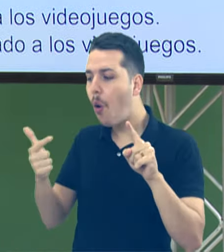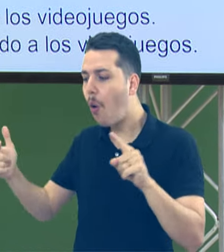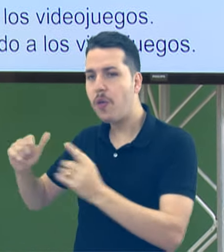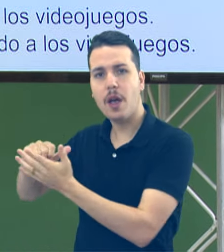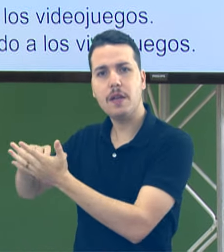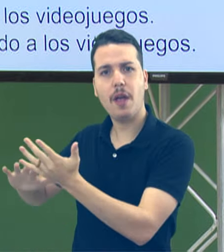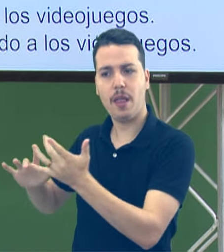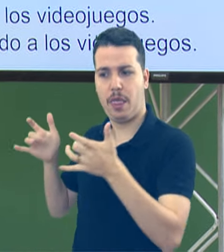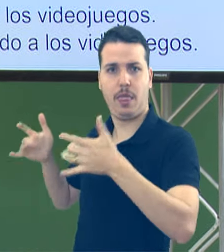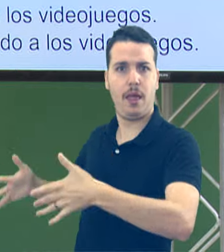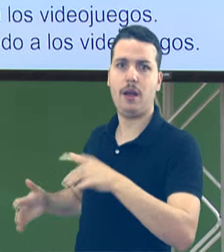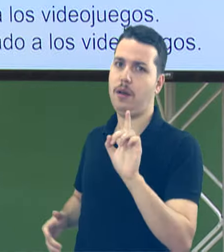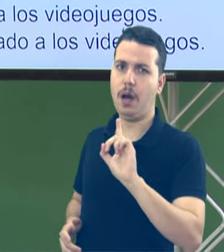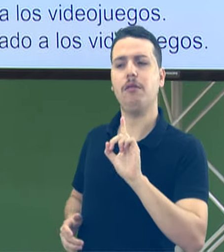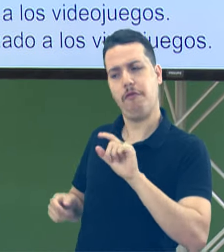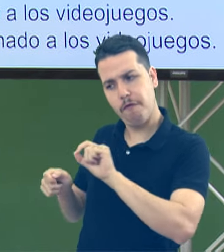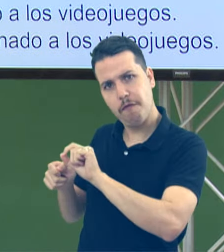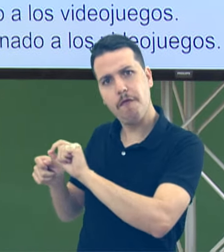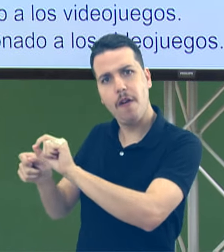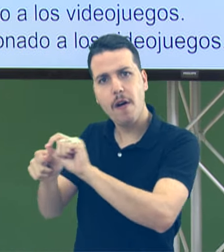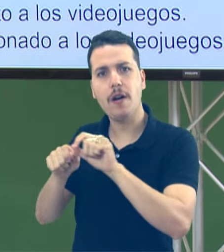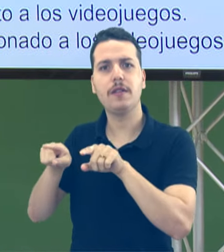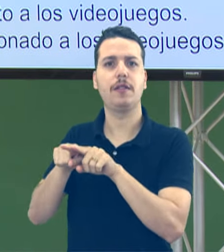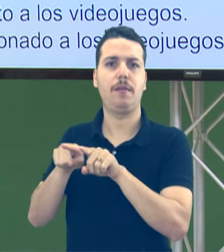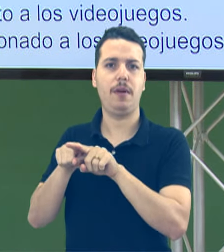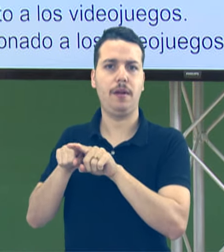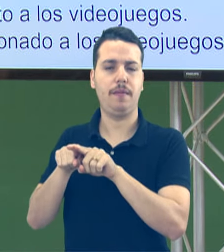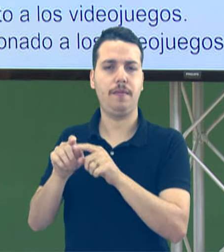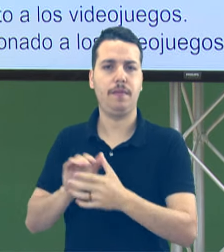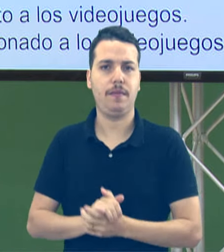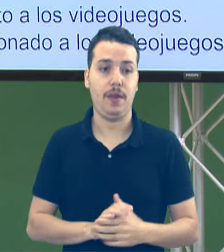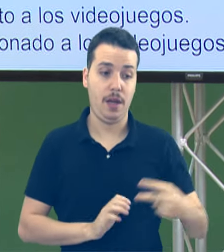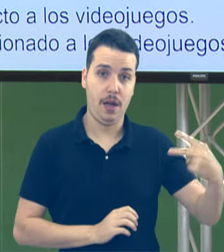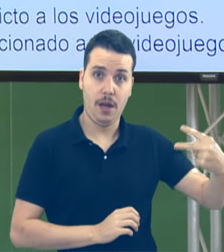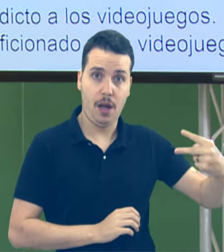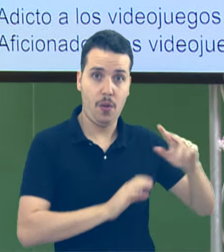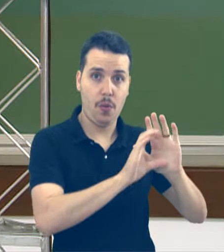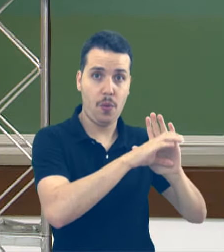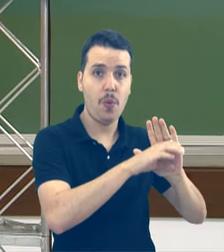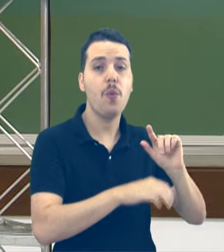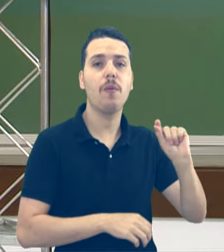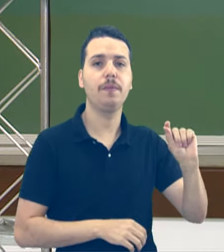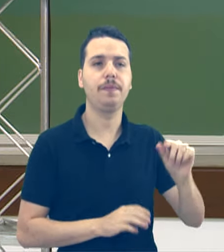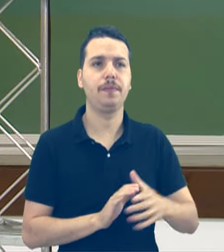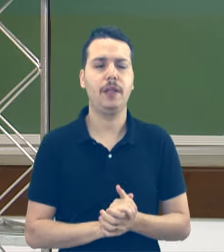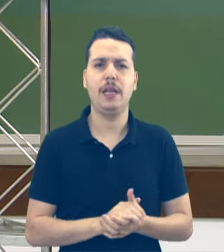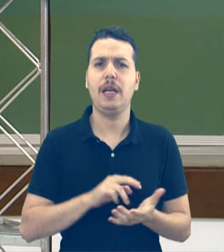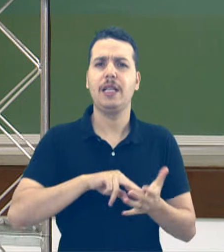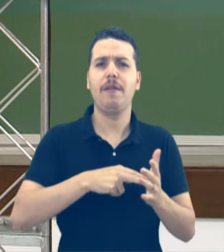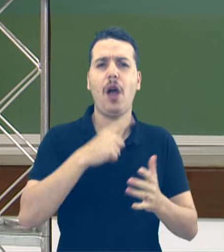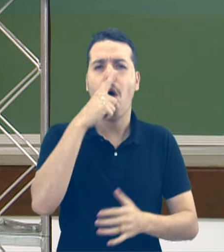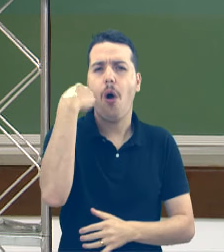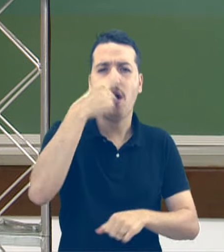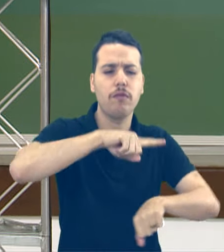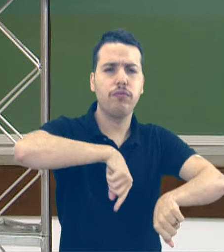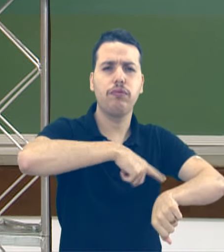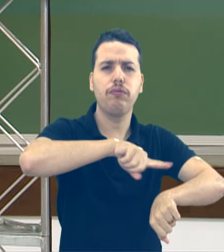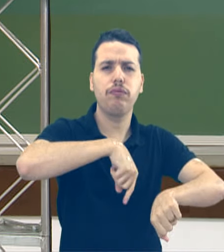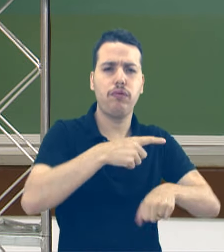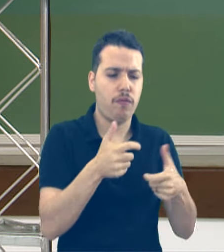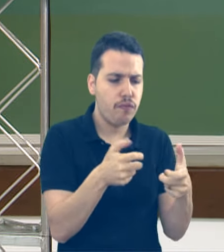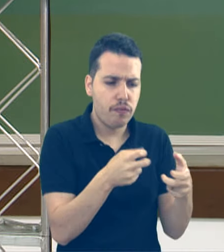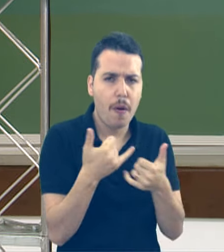atividades e outros afazeres essenciais. E o segundo conceito, passa muitas horas jogando,